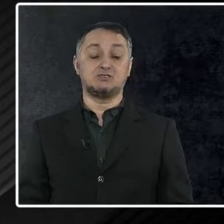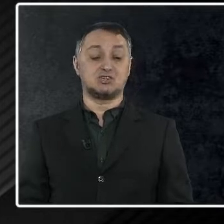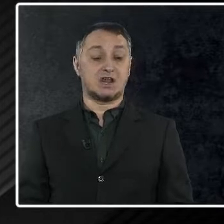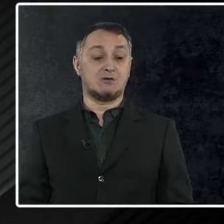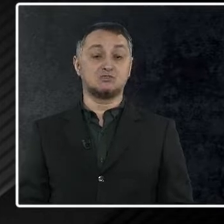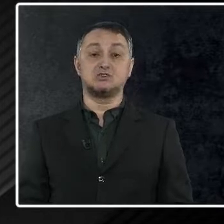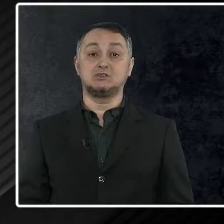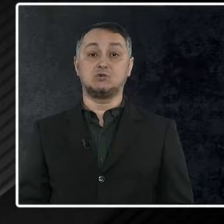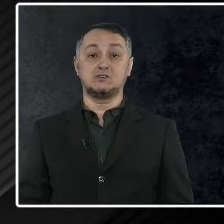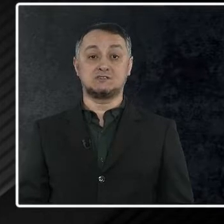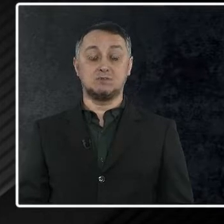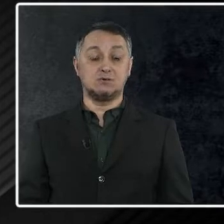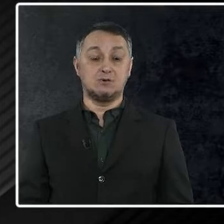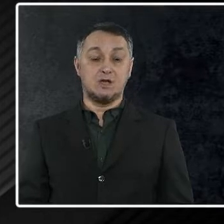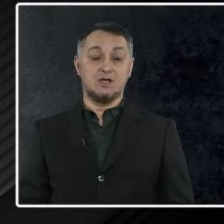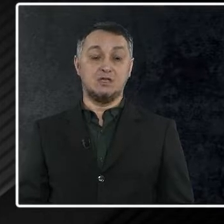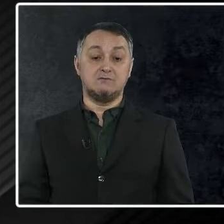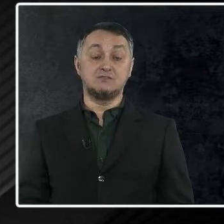para o pleito geral de